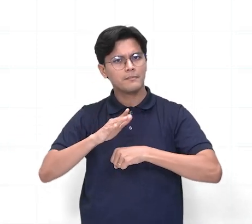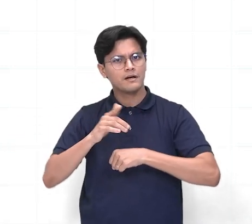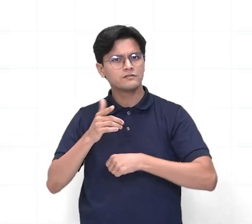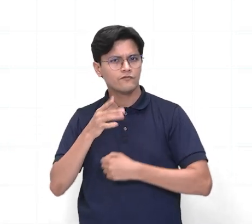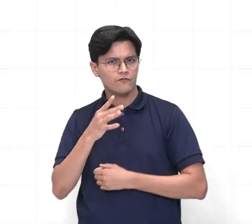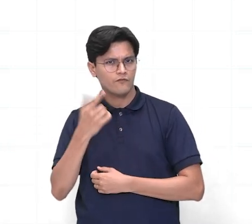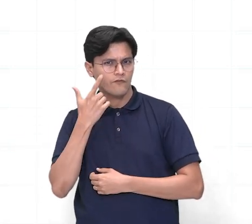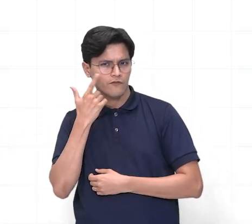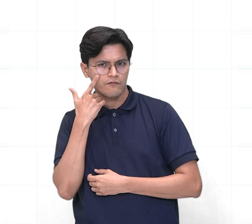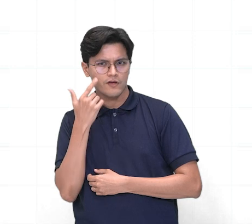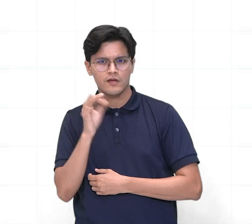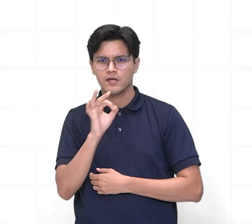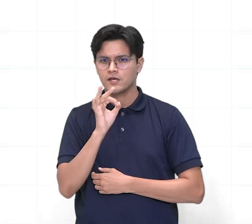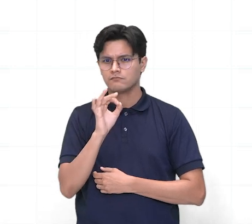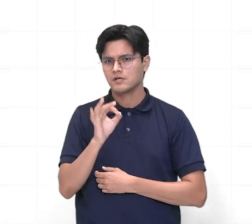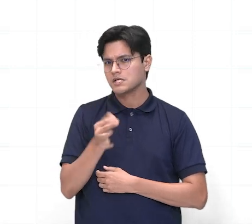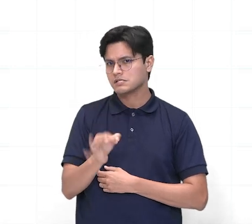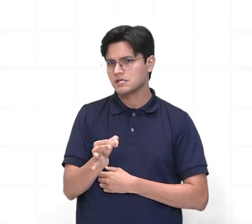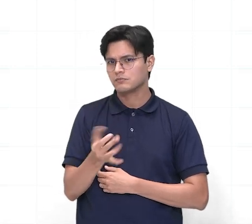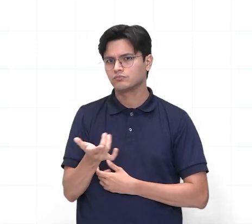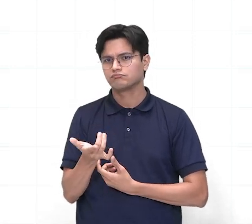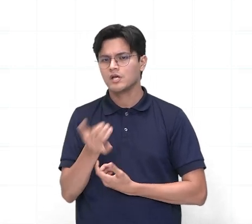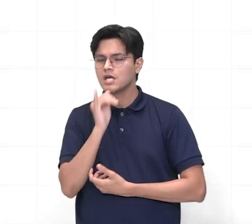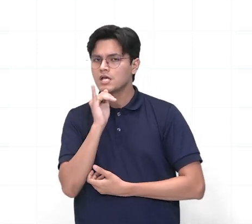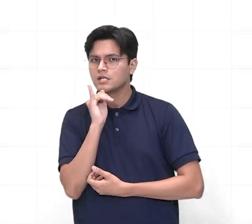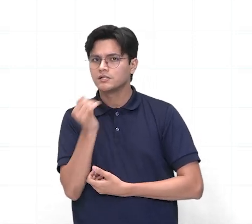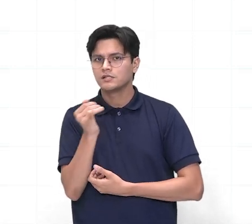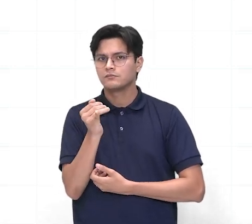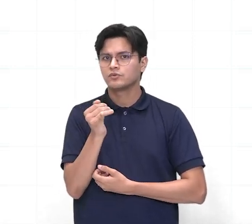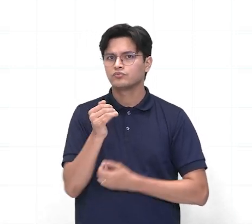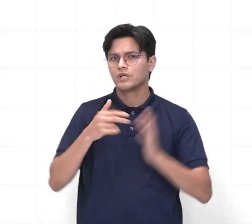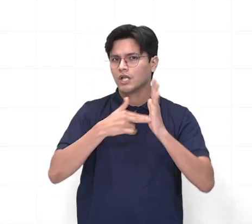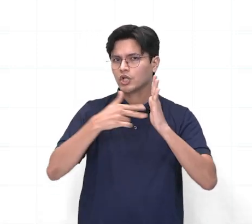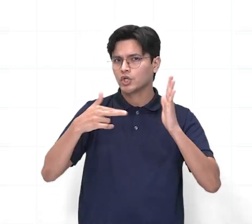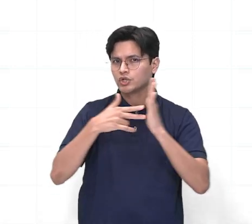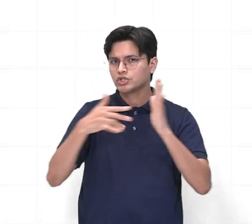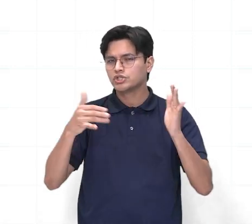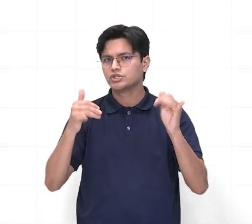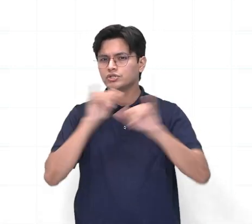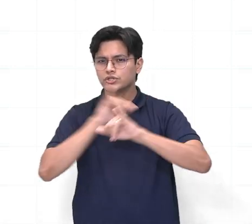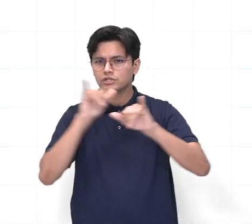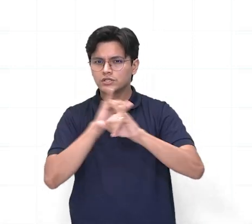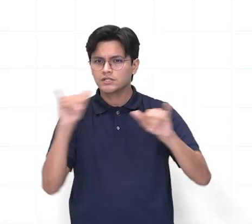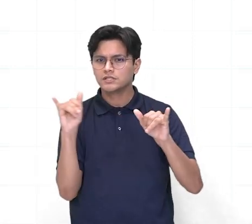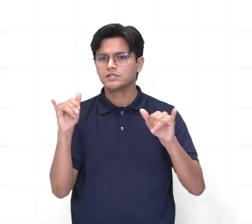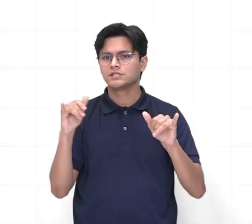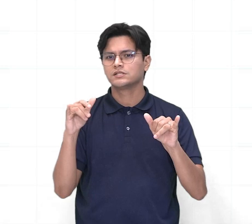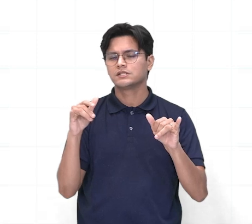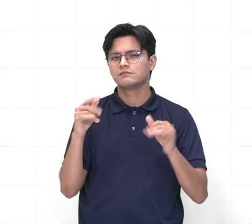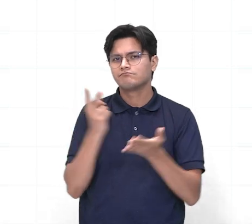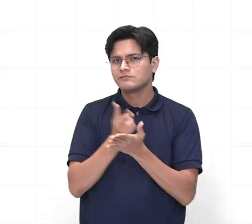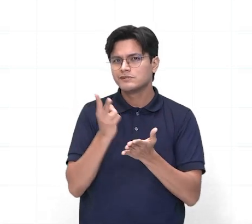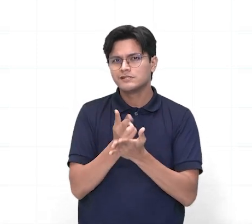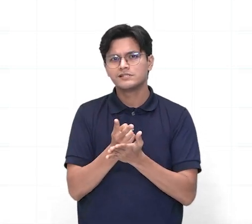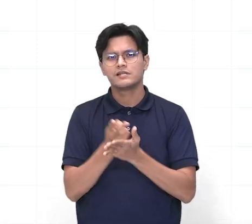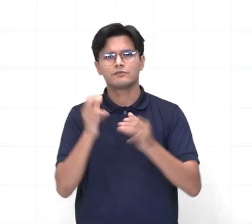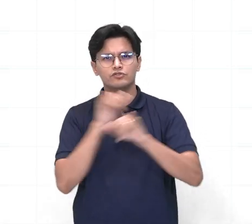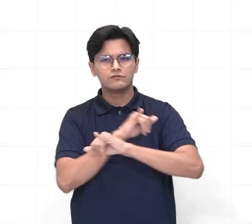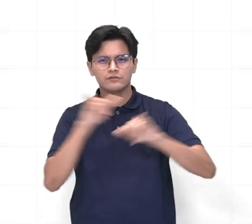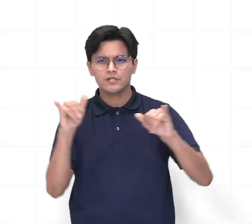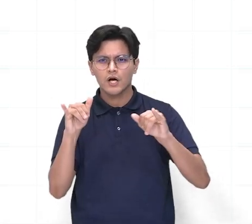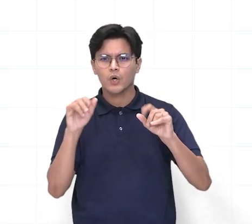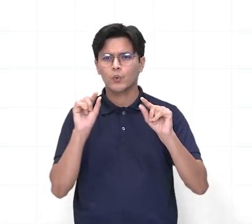no noticiário, Nós estamos aumentando os surtos de dengue, surto de malária.